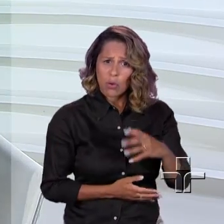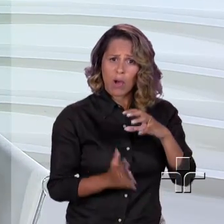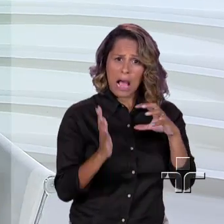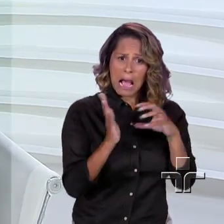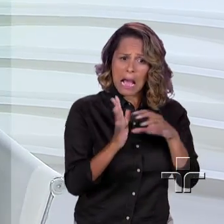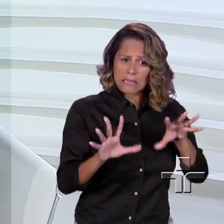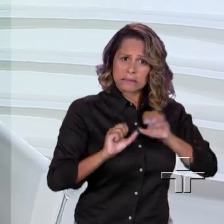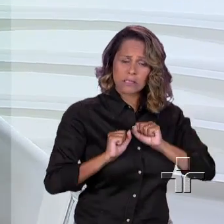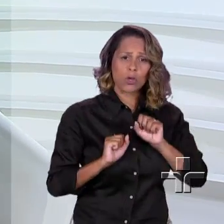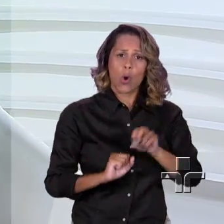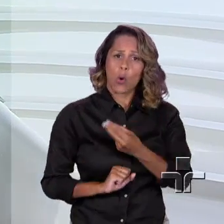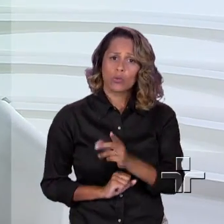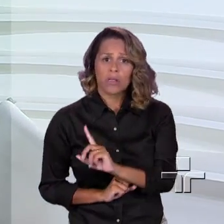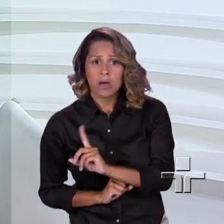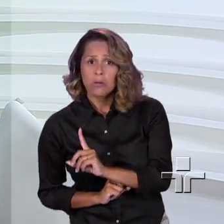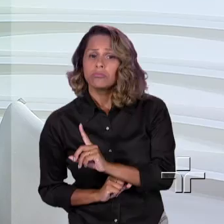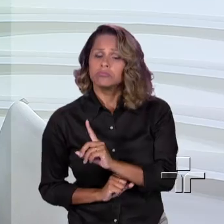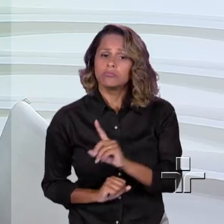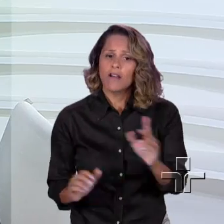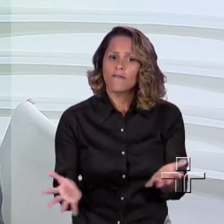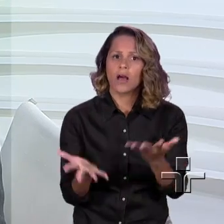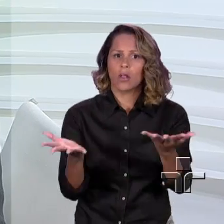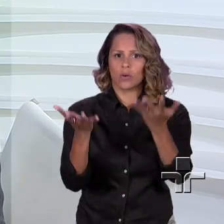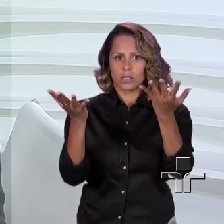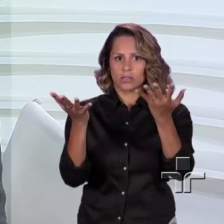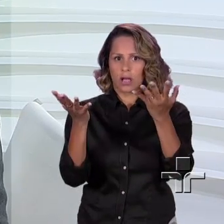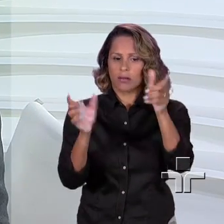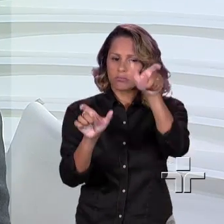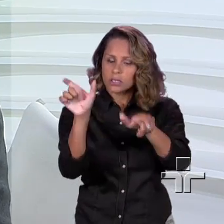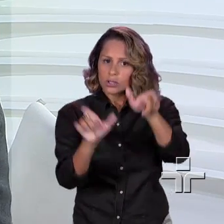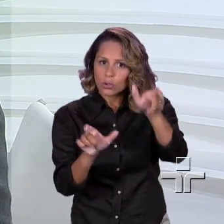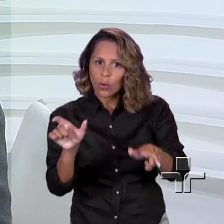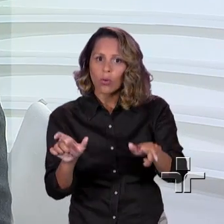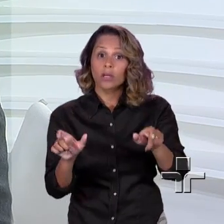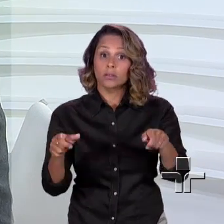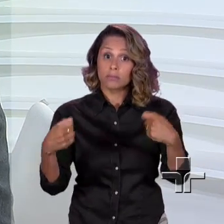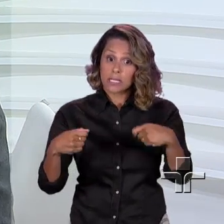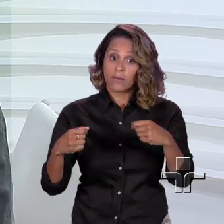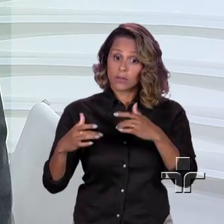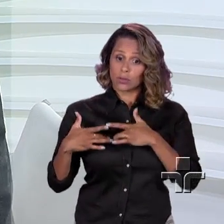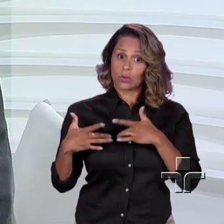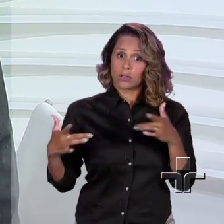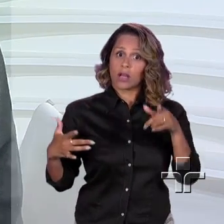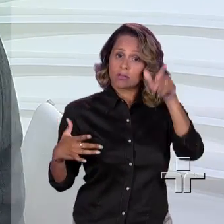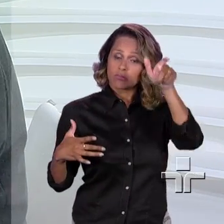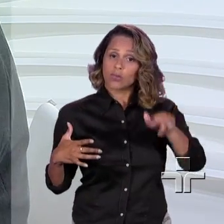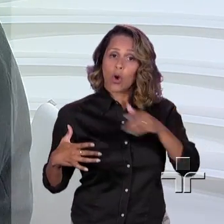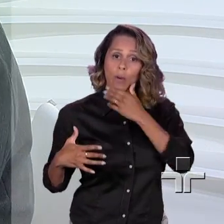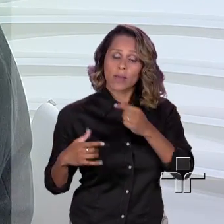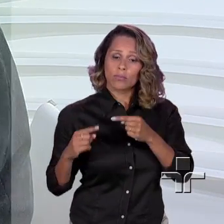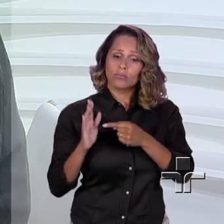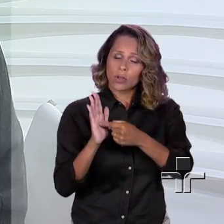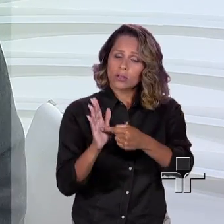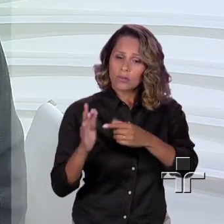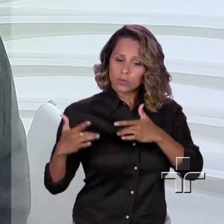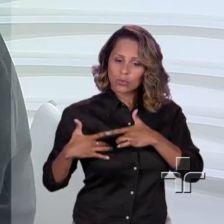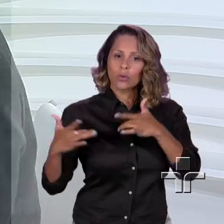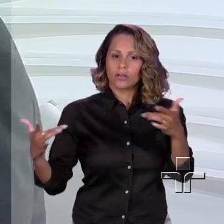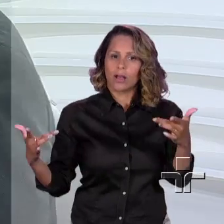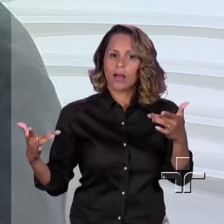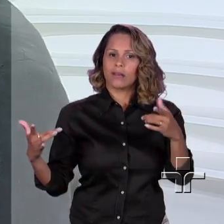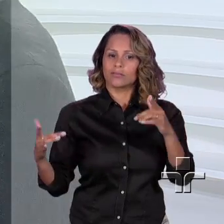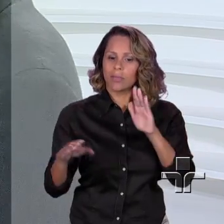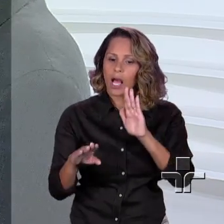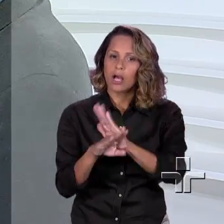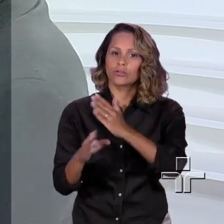ele valorizava as pessoas e utilizava o canal de solidariedade para ajudar, trabalhar com as pessoas